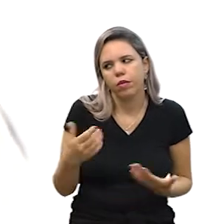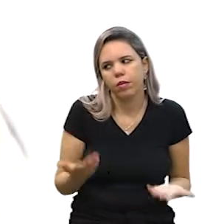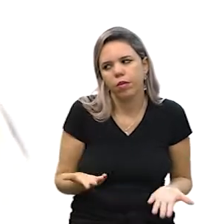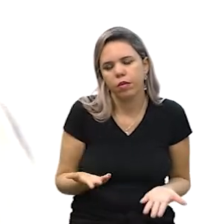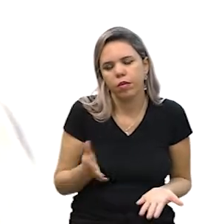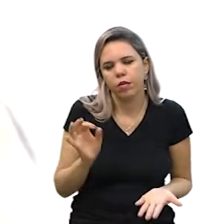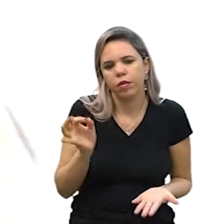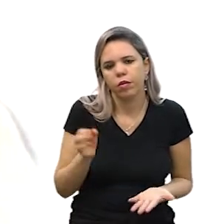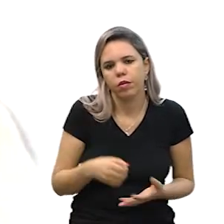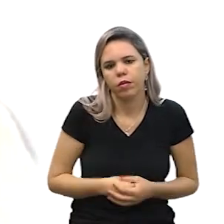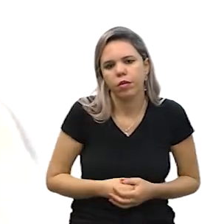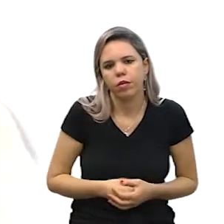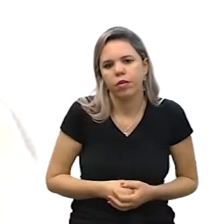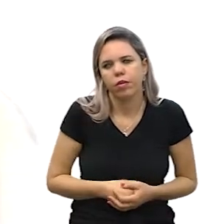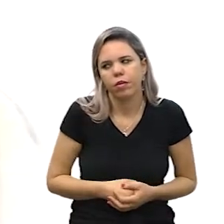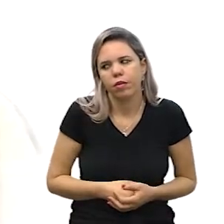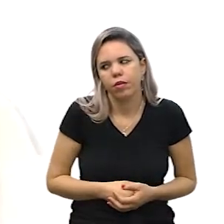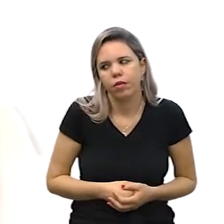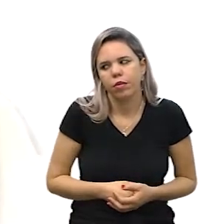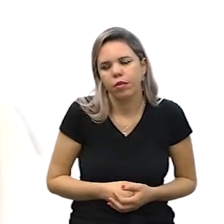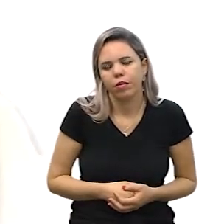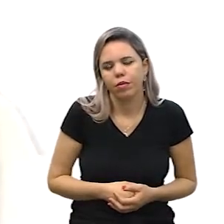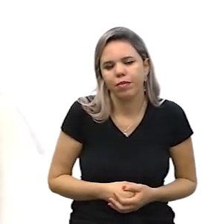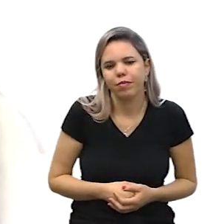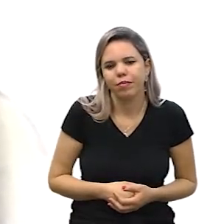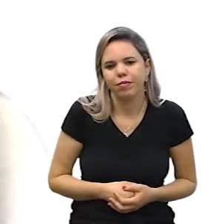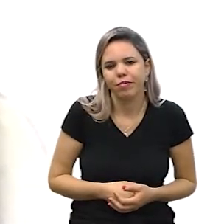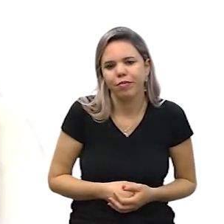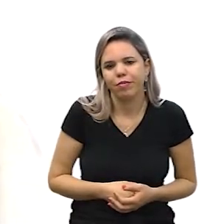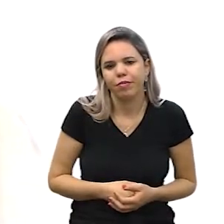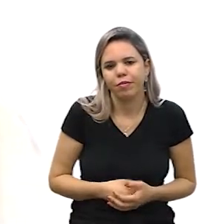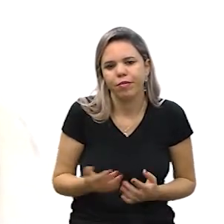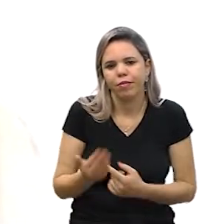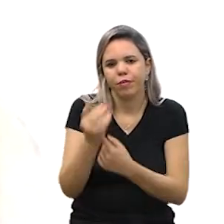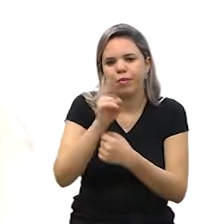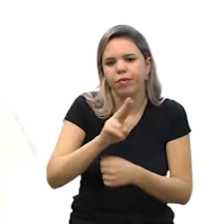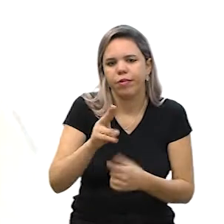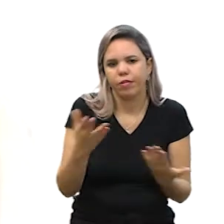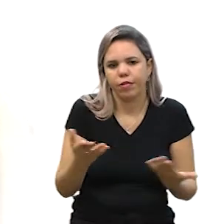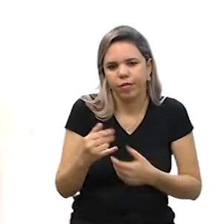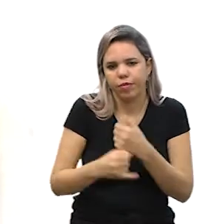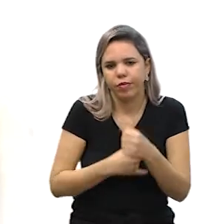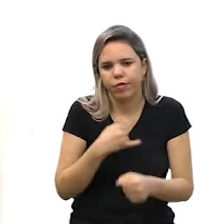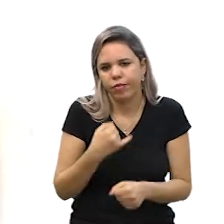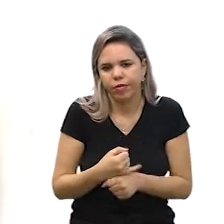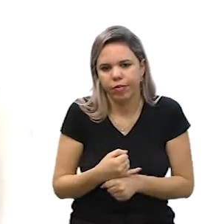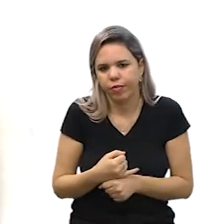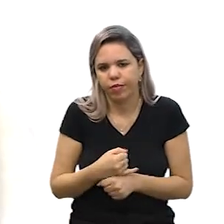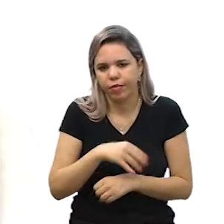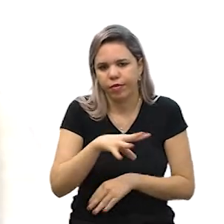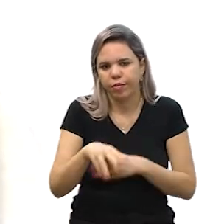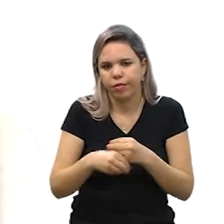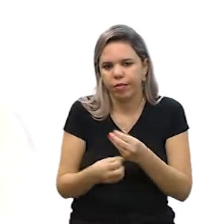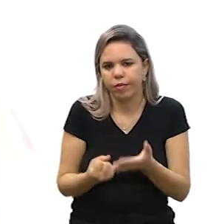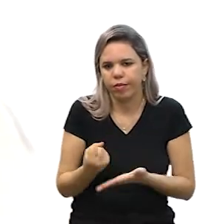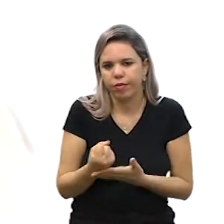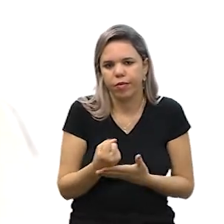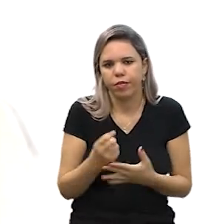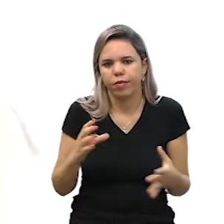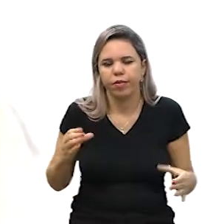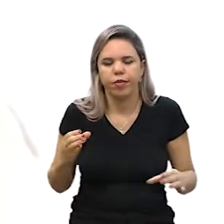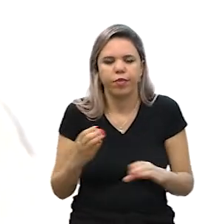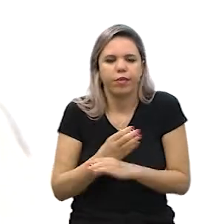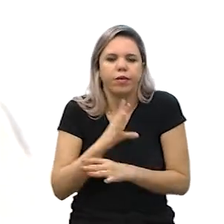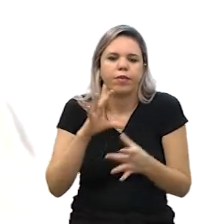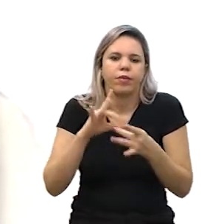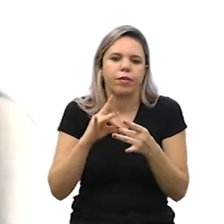Sim, com certeza, com certeza. A ferramenta de tecnologia hoje, ela agrega integralmente